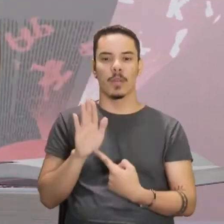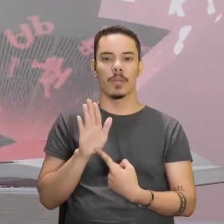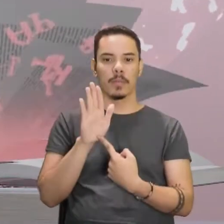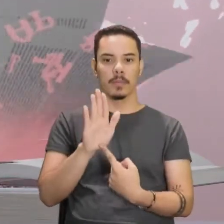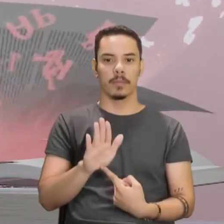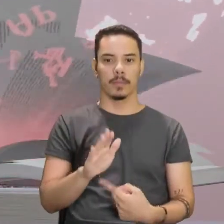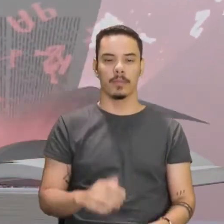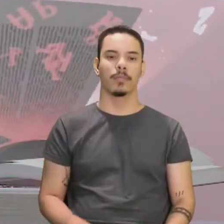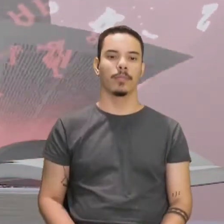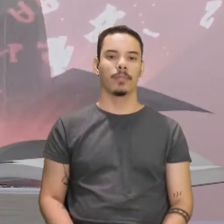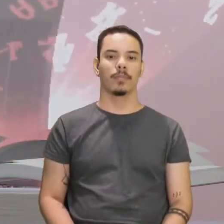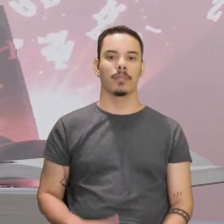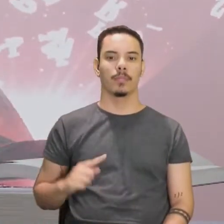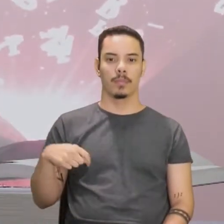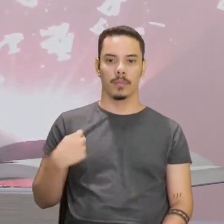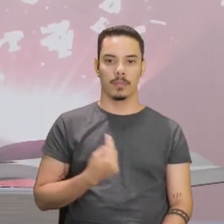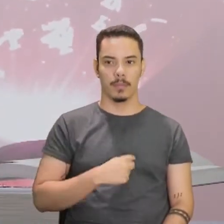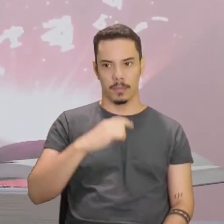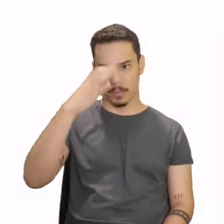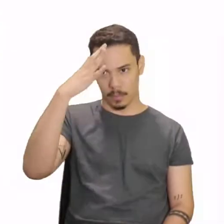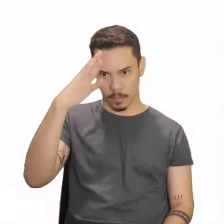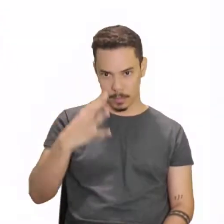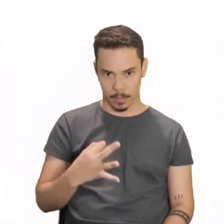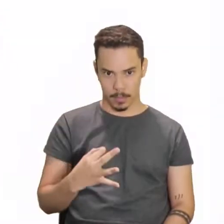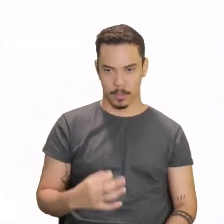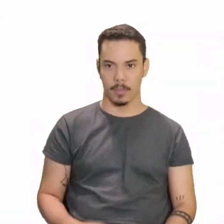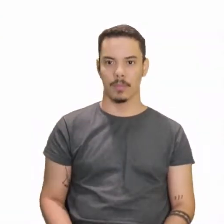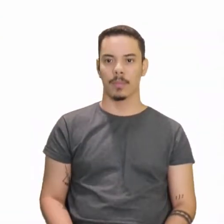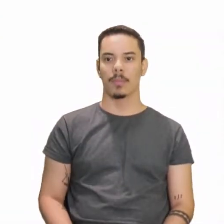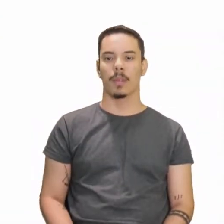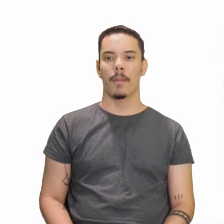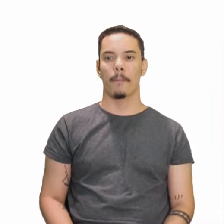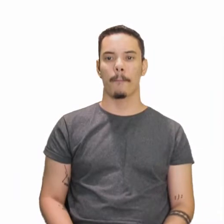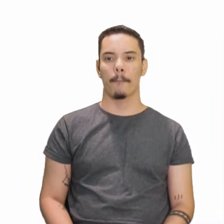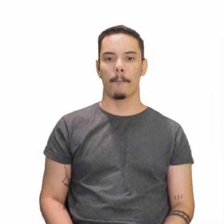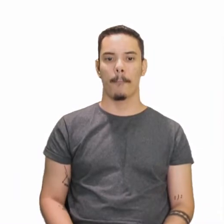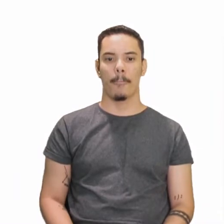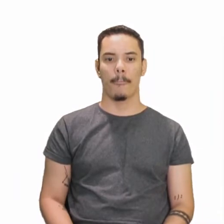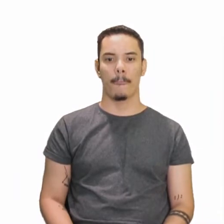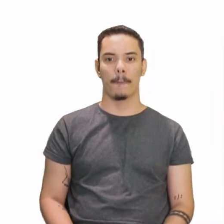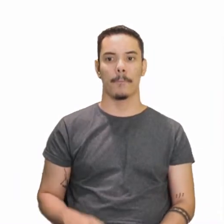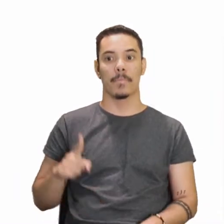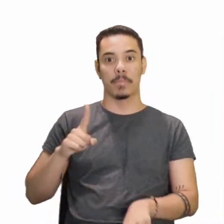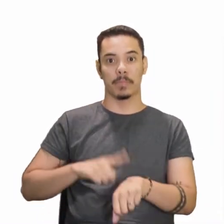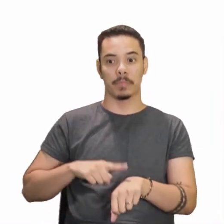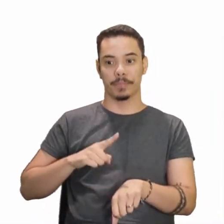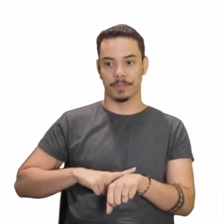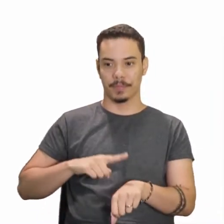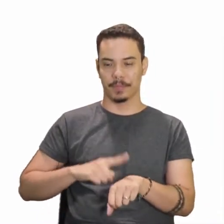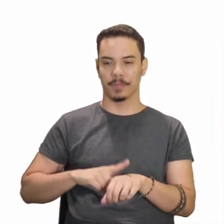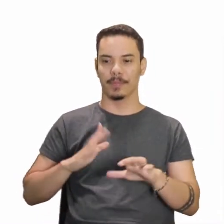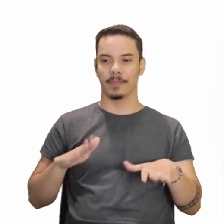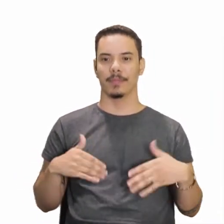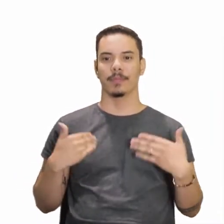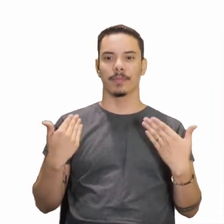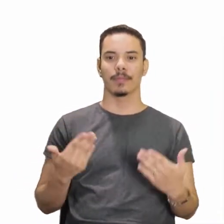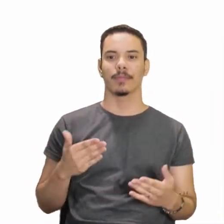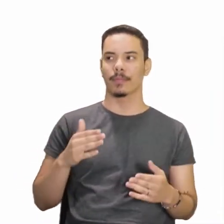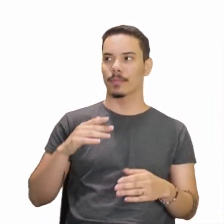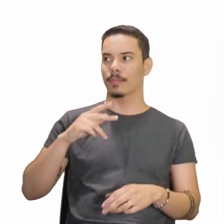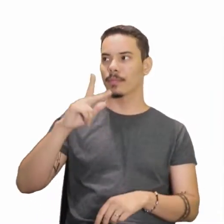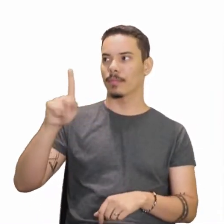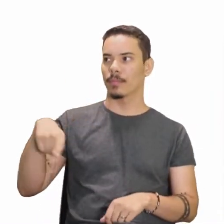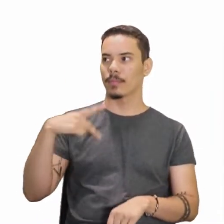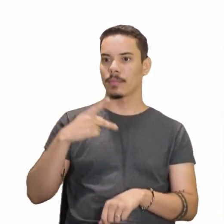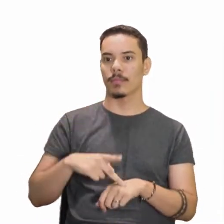olho na tela para a gente compreender isso direitinho, certo? Nós vamos agora para aquele momento. Quais são os países